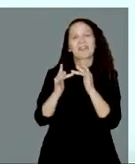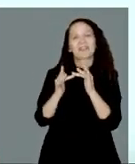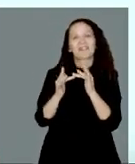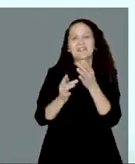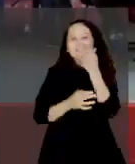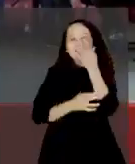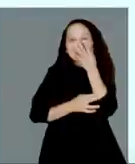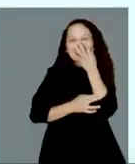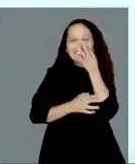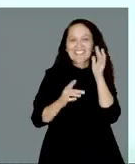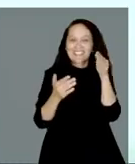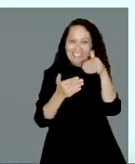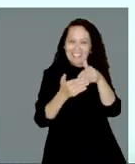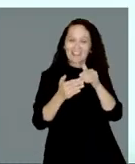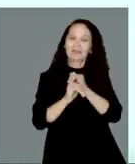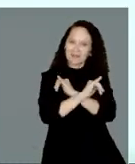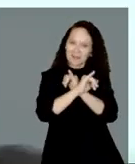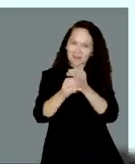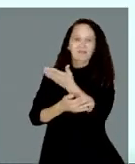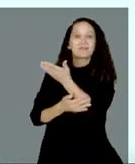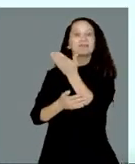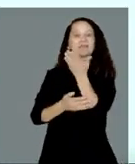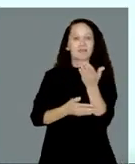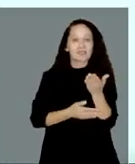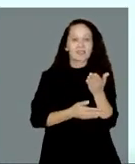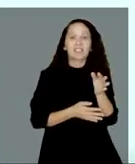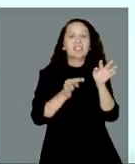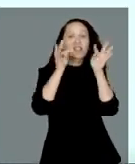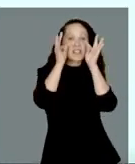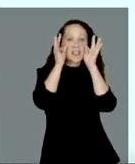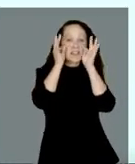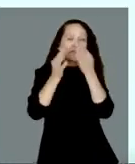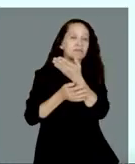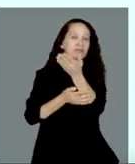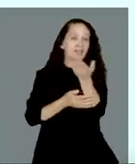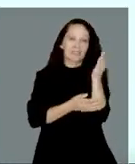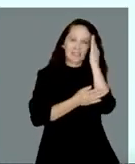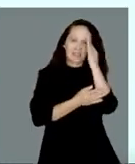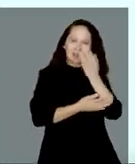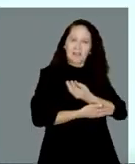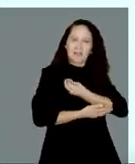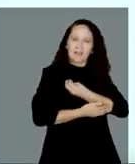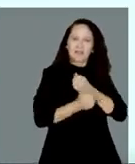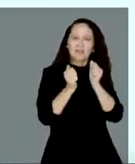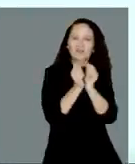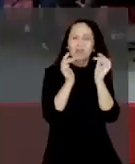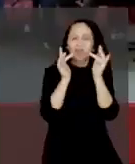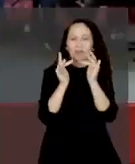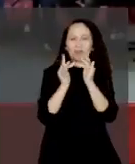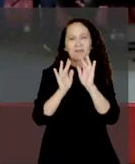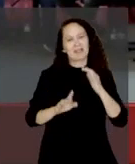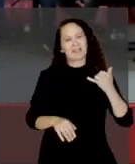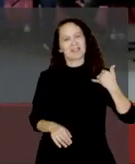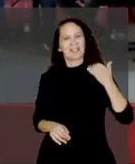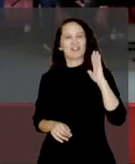fato, apaixonada pelo povo brasileiro. A outra razão da minha